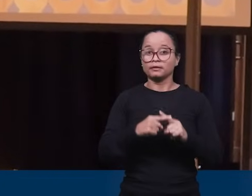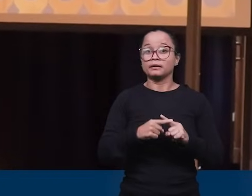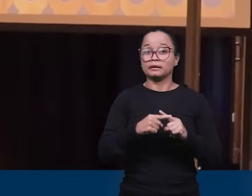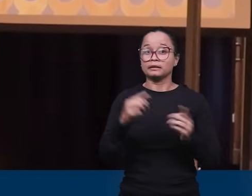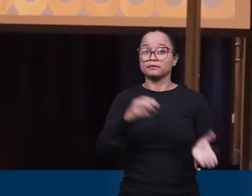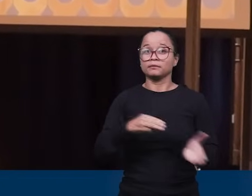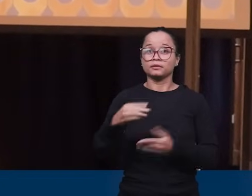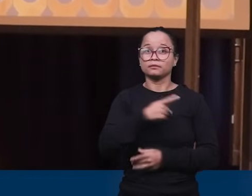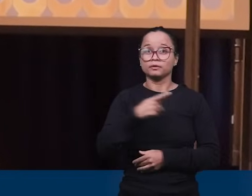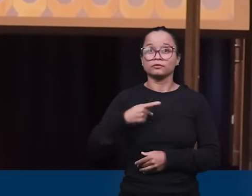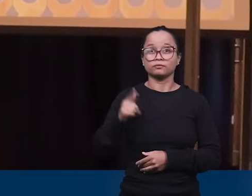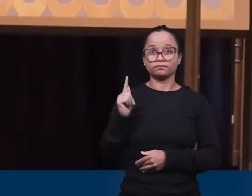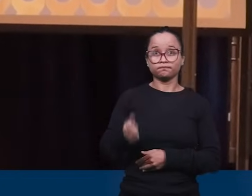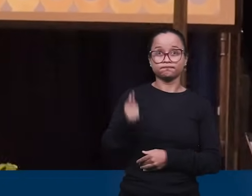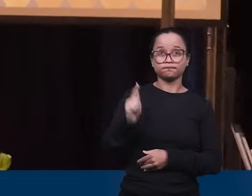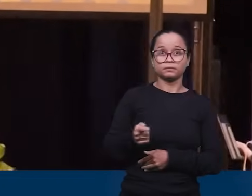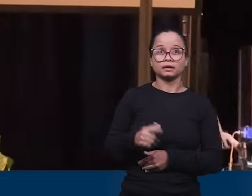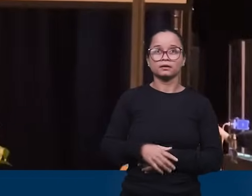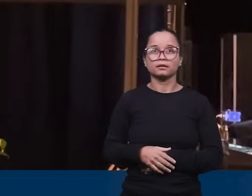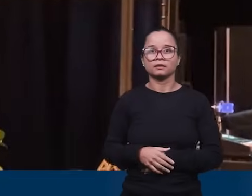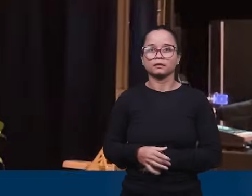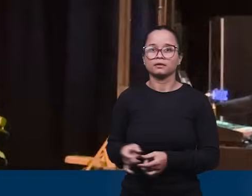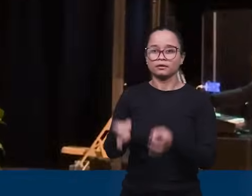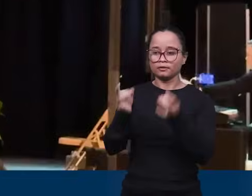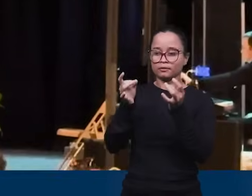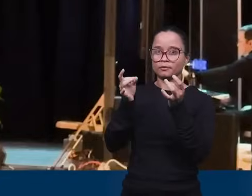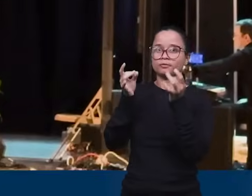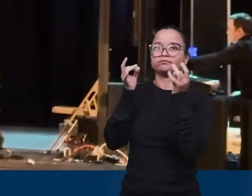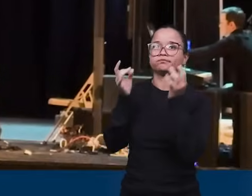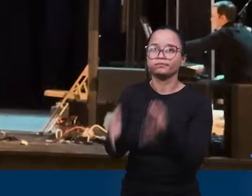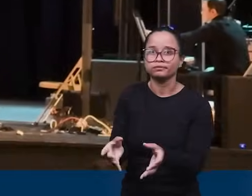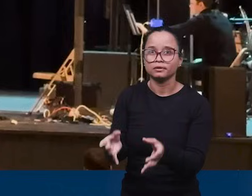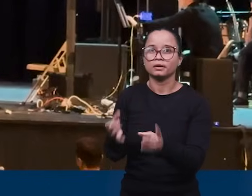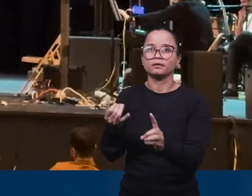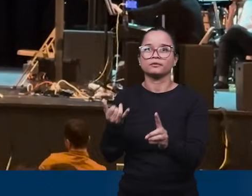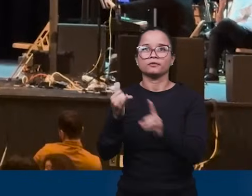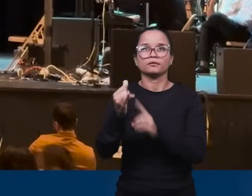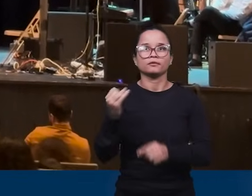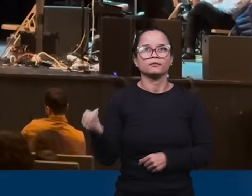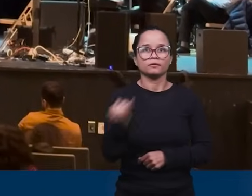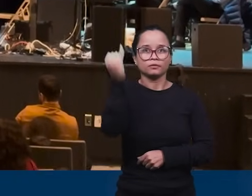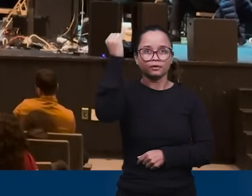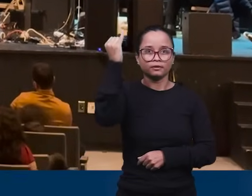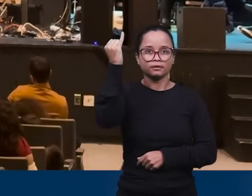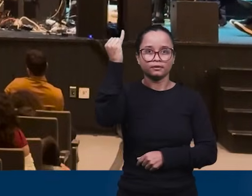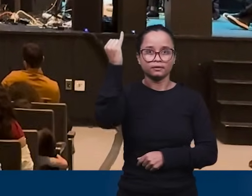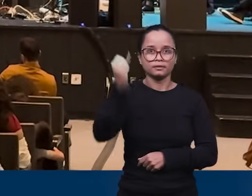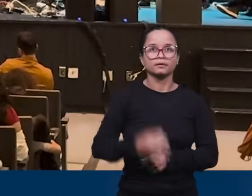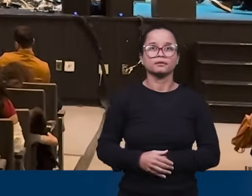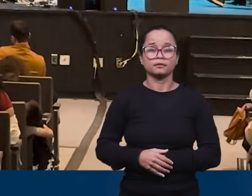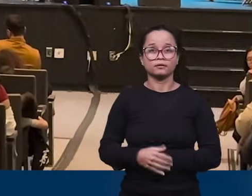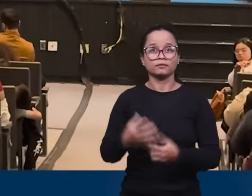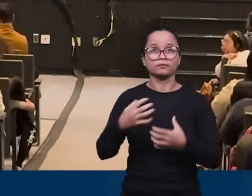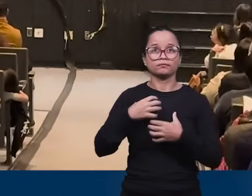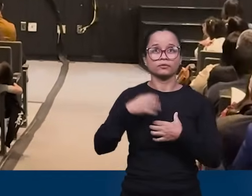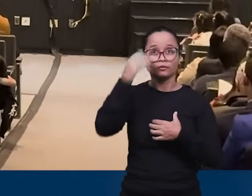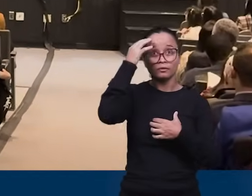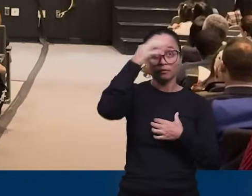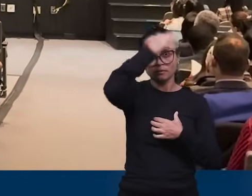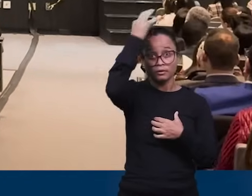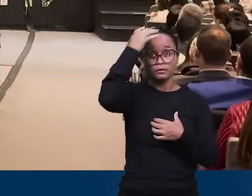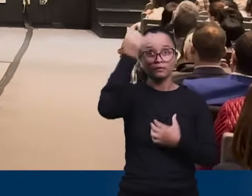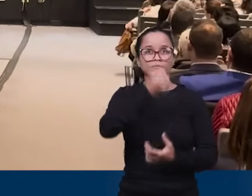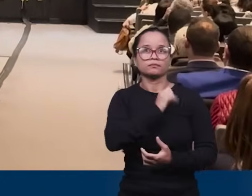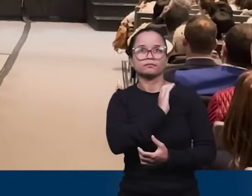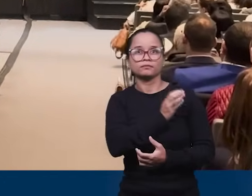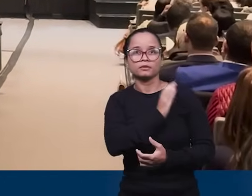Maranata, pastor Gedeuti Gueiros, sobre a rejeição à profecia e a importância de ouvir a voz do Espírito Santo no